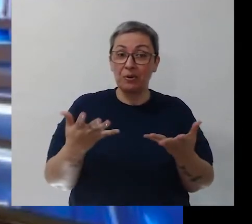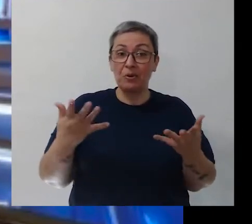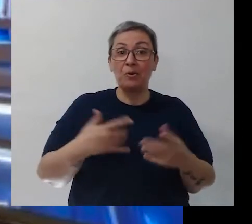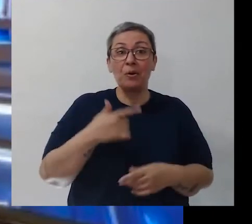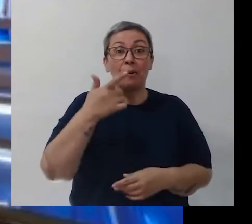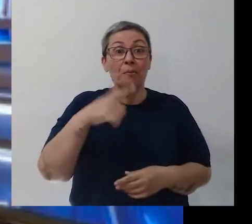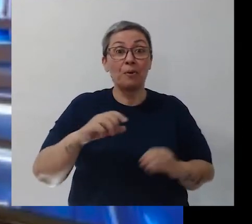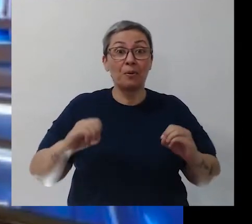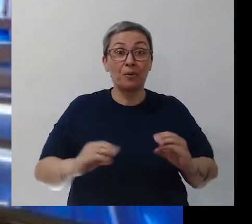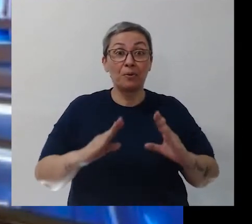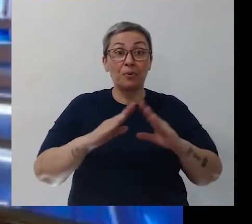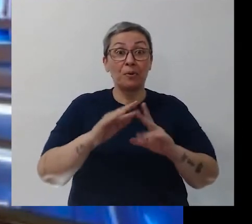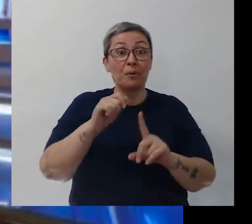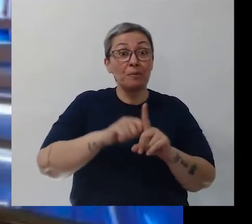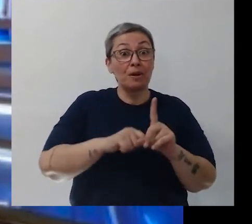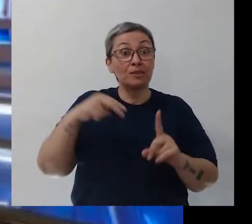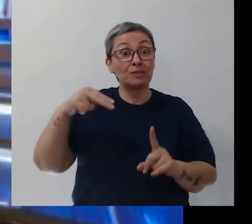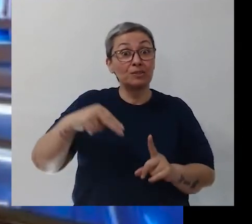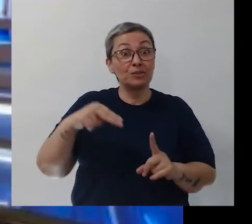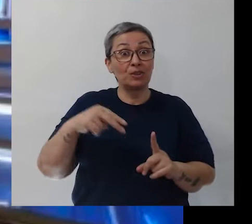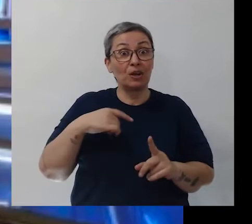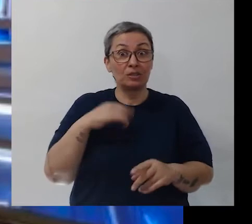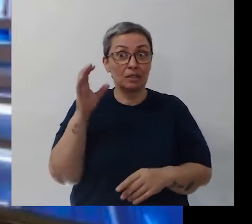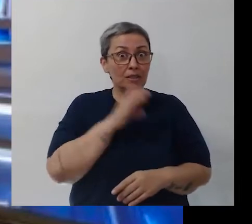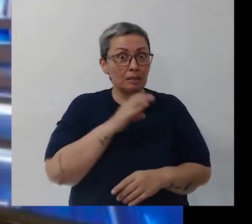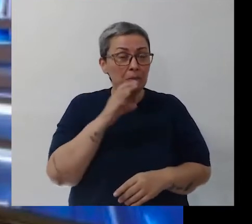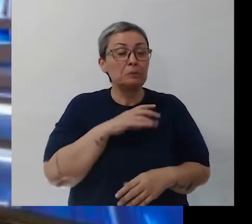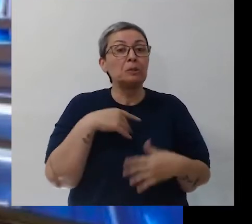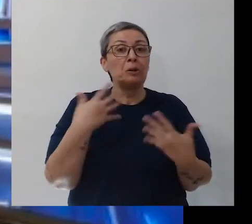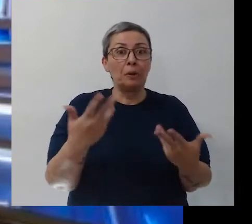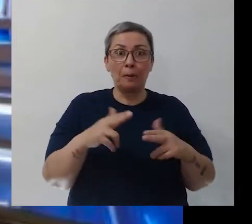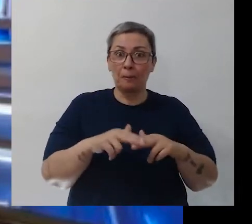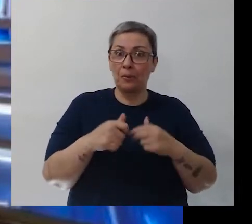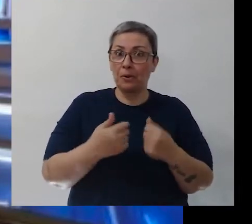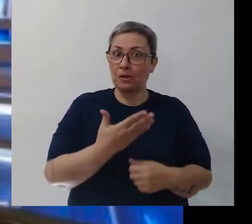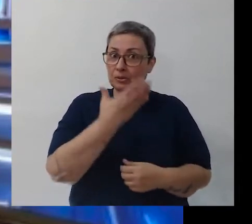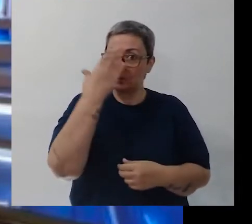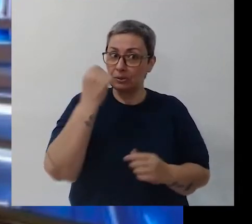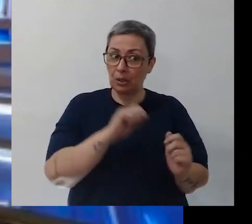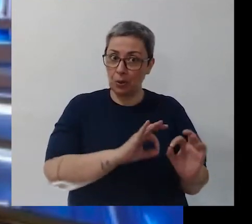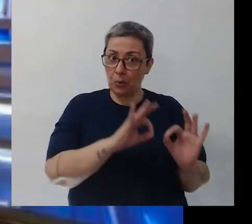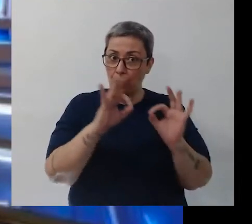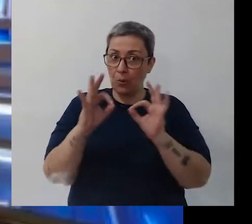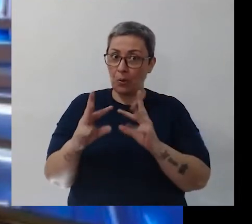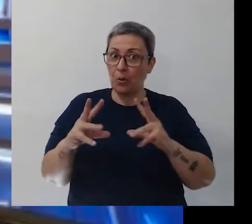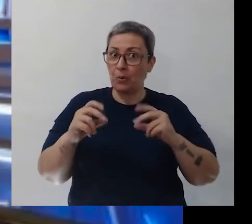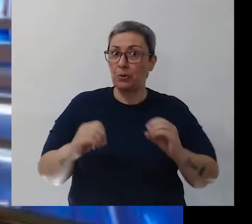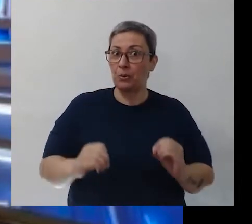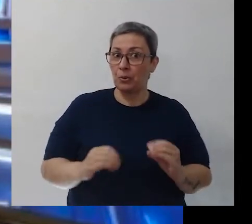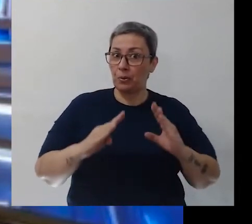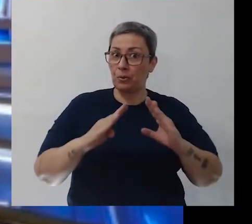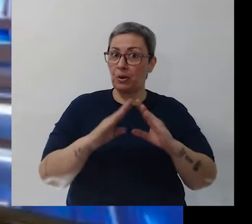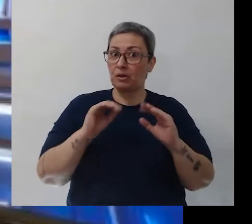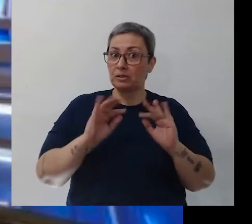um programa do mês de novembro e tá passando rápido, né? Por isso, não deixe de acompanhar todos os nossos programas até